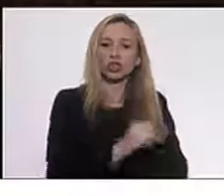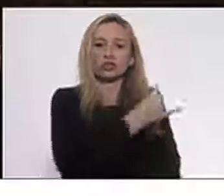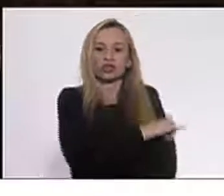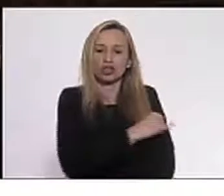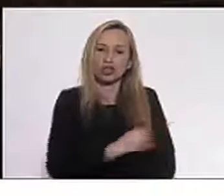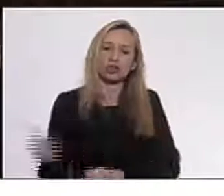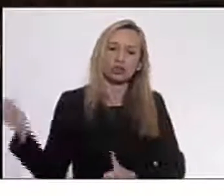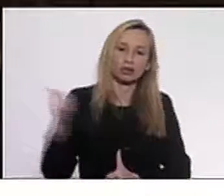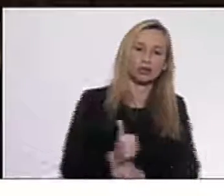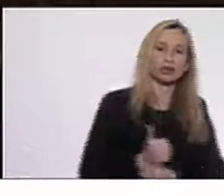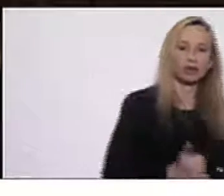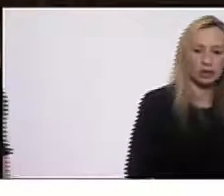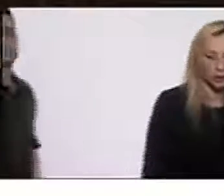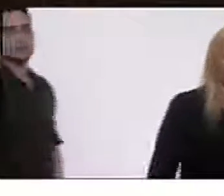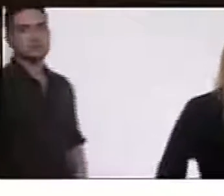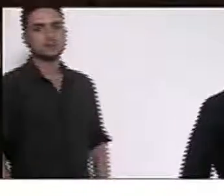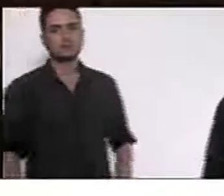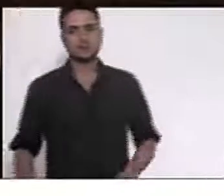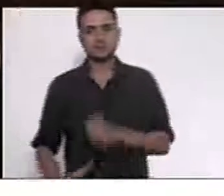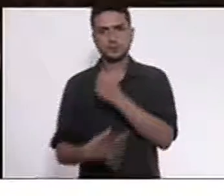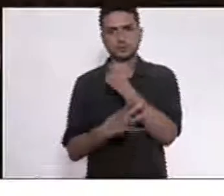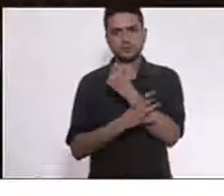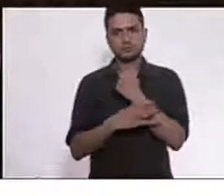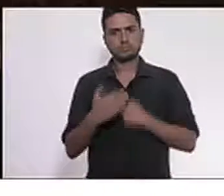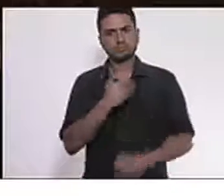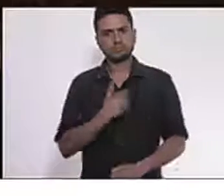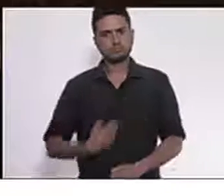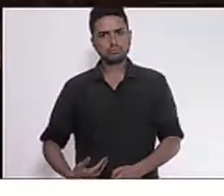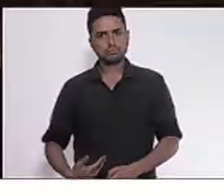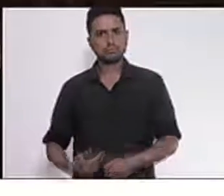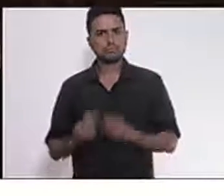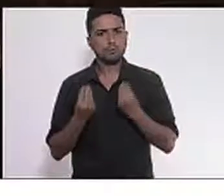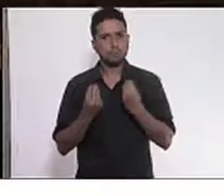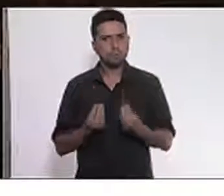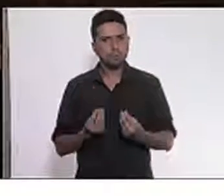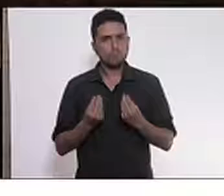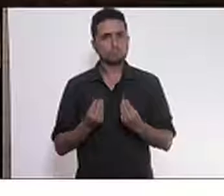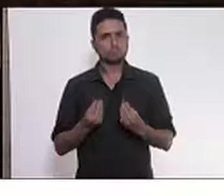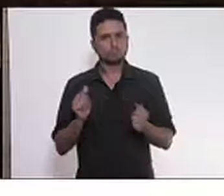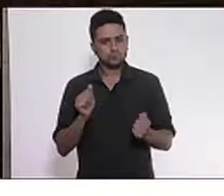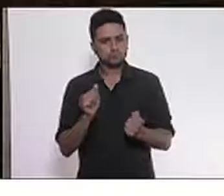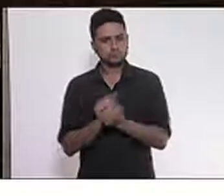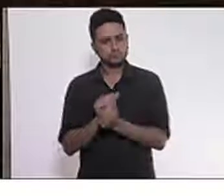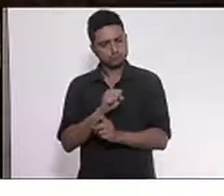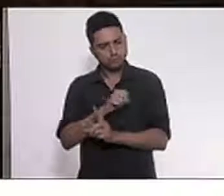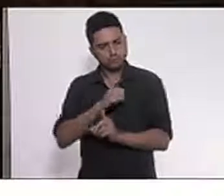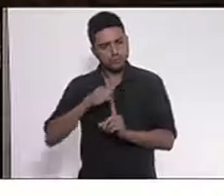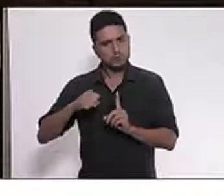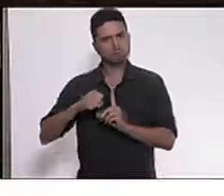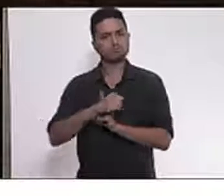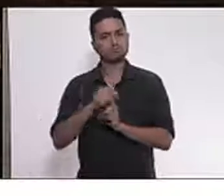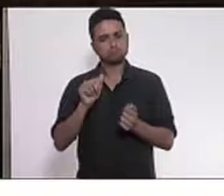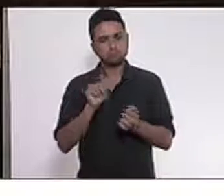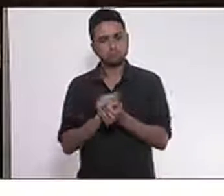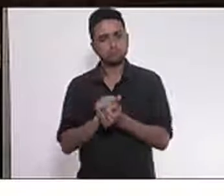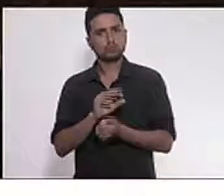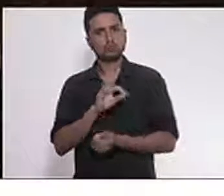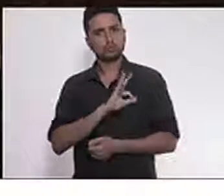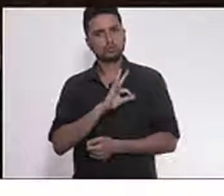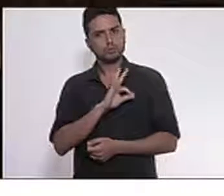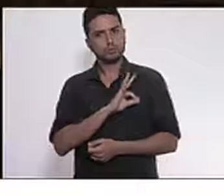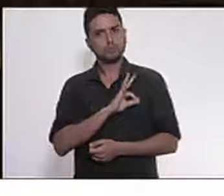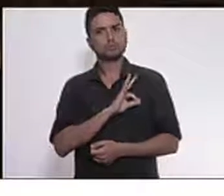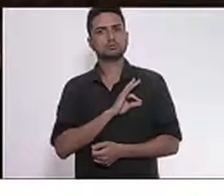Janeiro, de uma segurança pública que seja construída com a sociedade, com as polícias. De fato, a gente